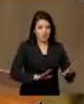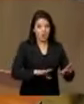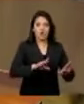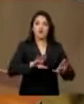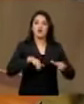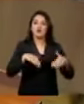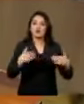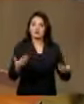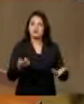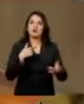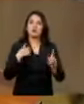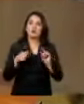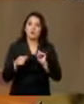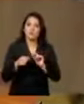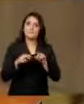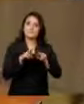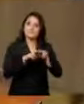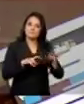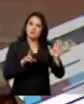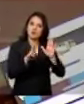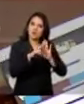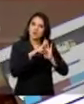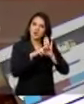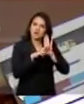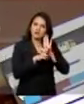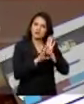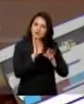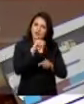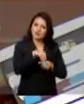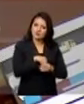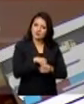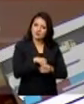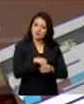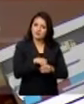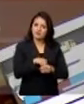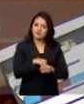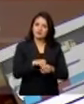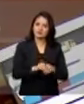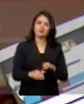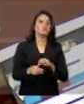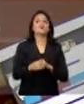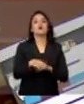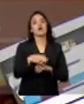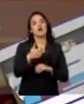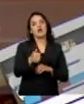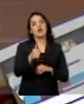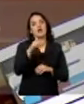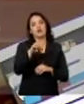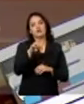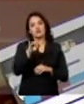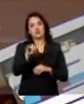portanto, regimentalmente, na ação direta de inconstitucionalidade